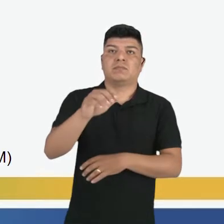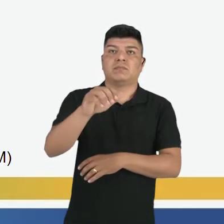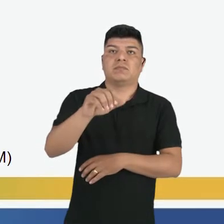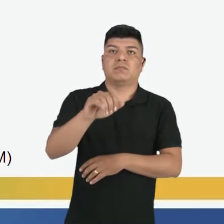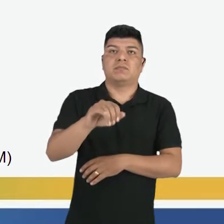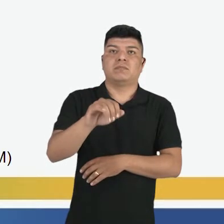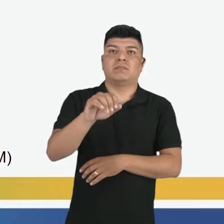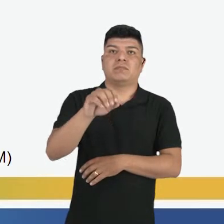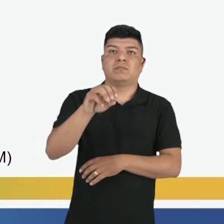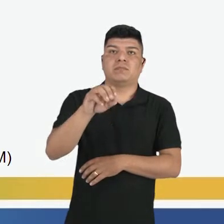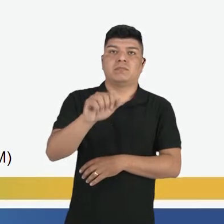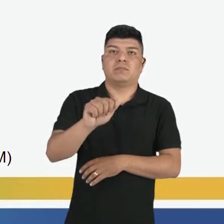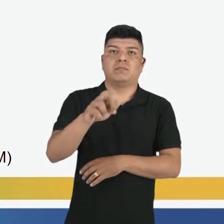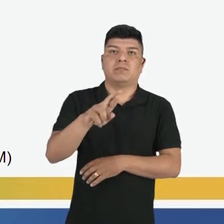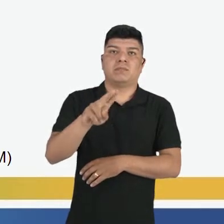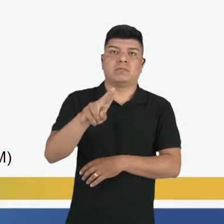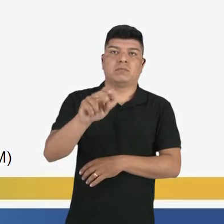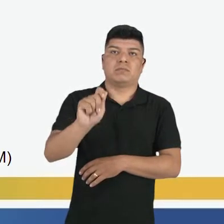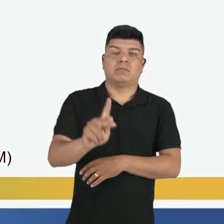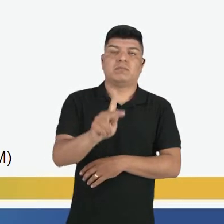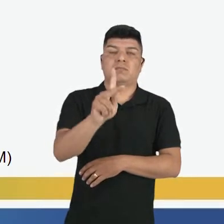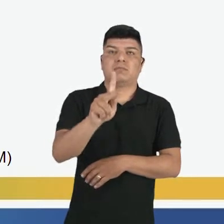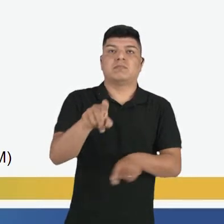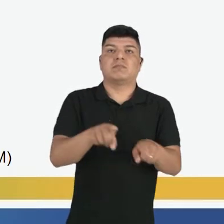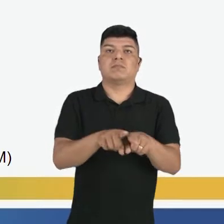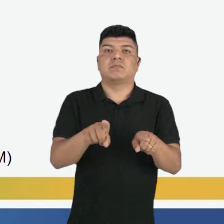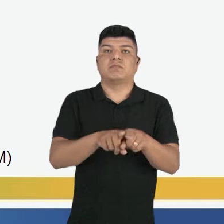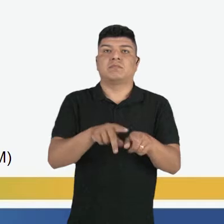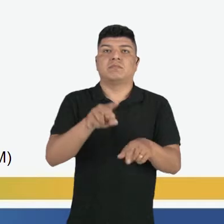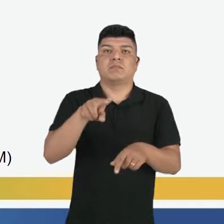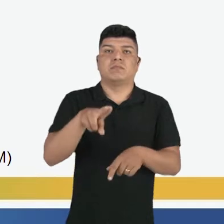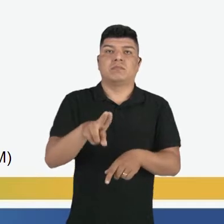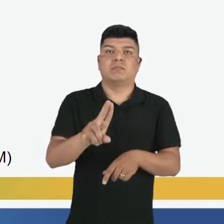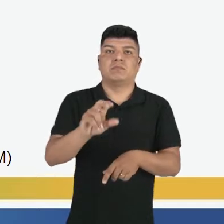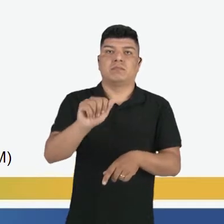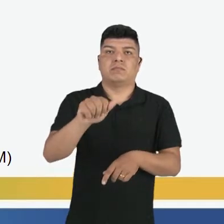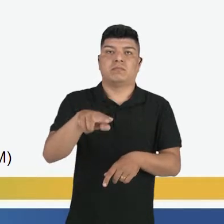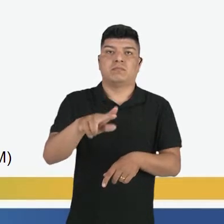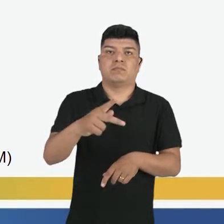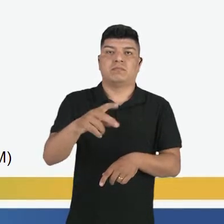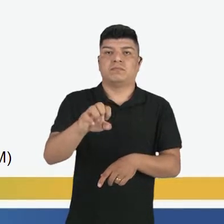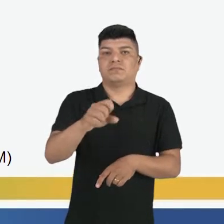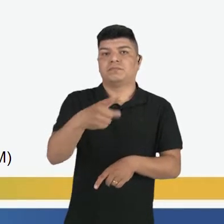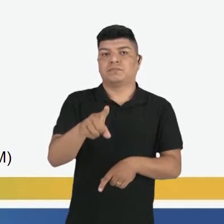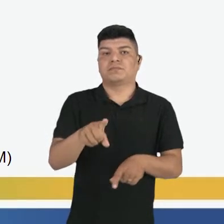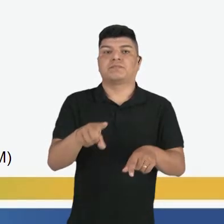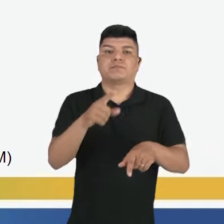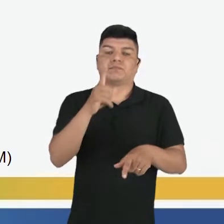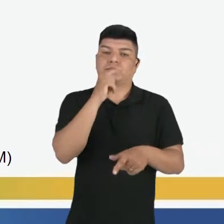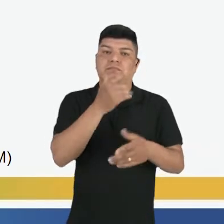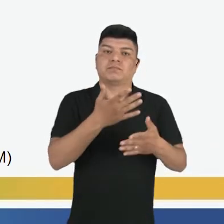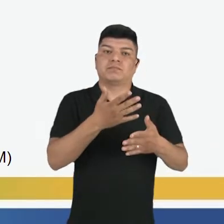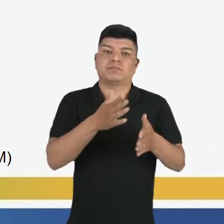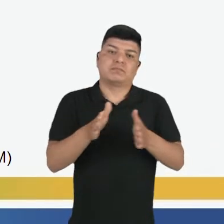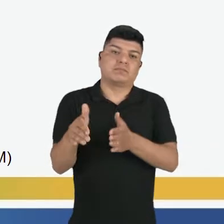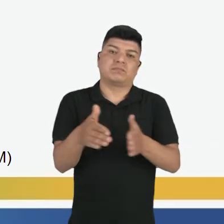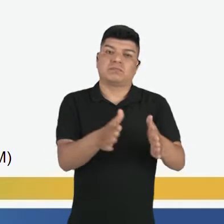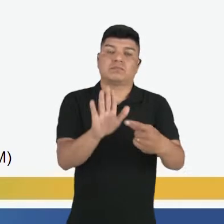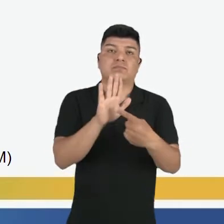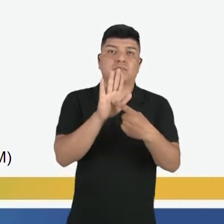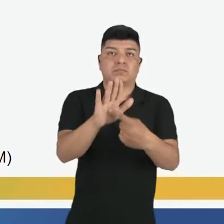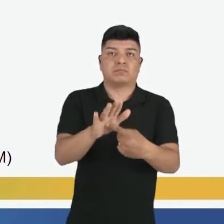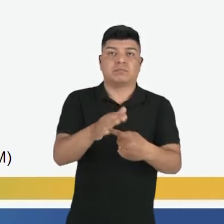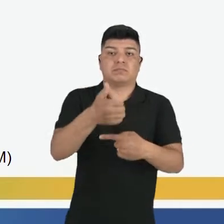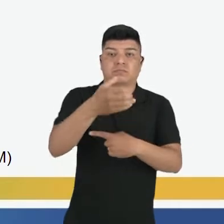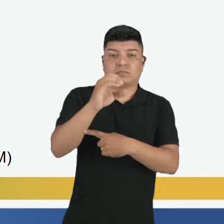um lugar de referência fundamental para os povos indígenas que habitam a região banhada pelos rios citados, reunida